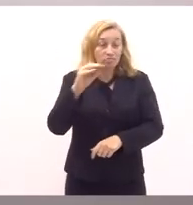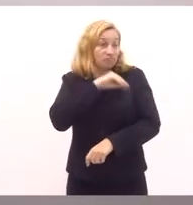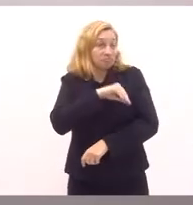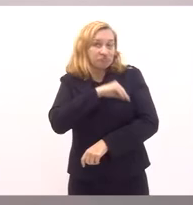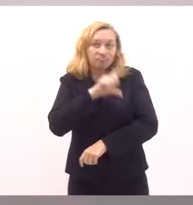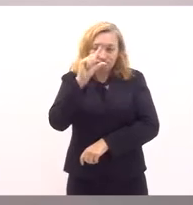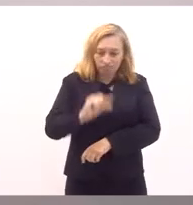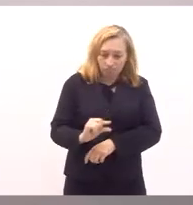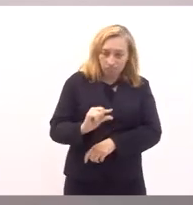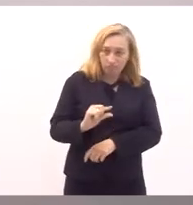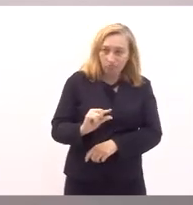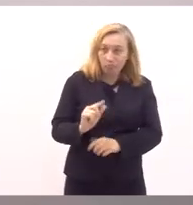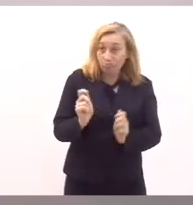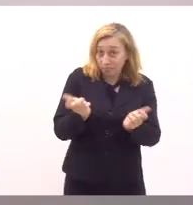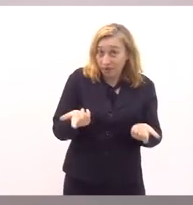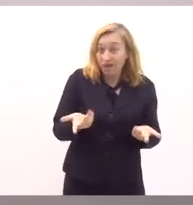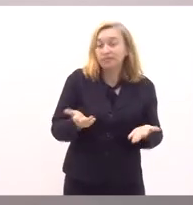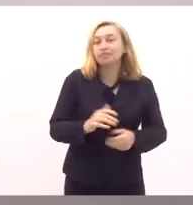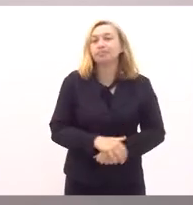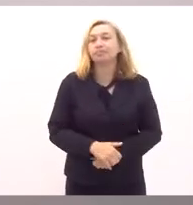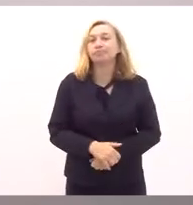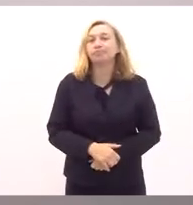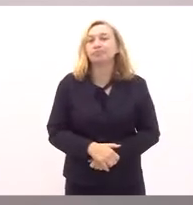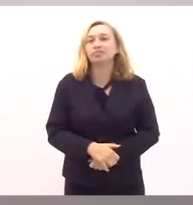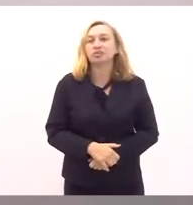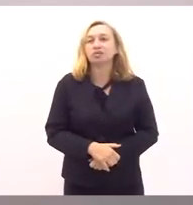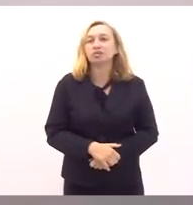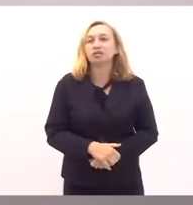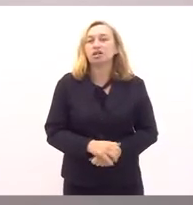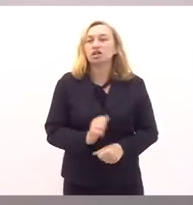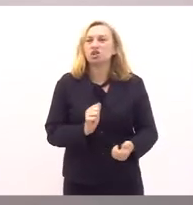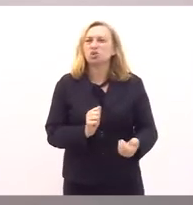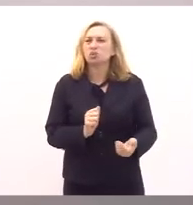defasado, poder de compra, né, praticamente